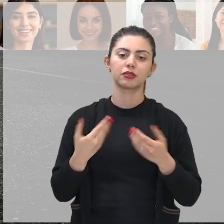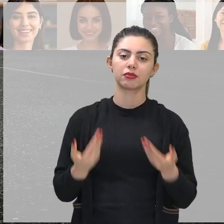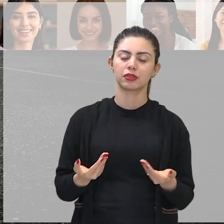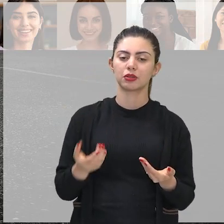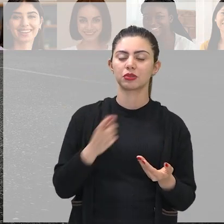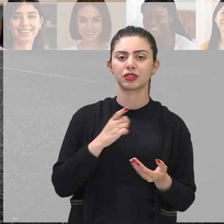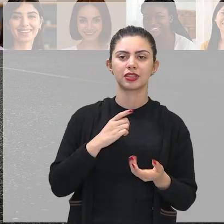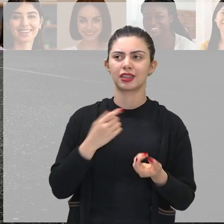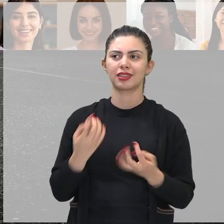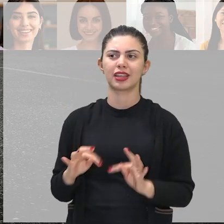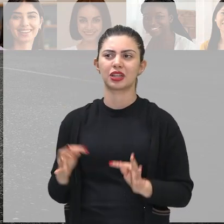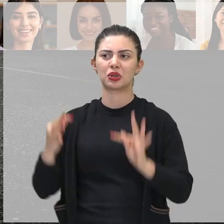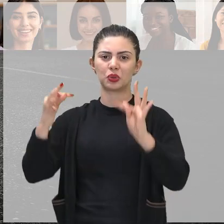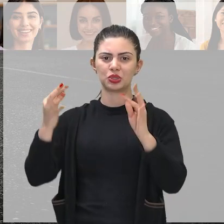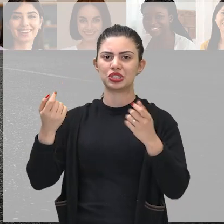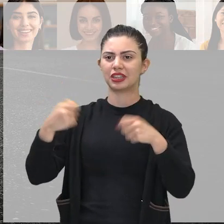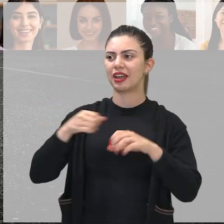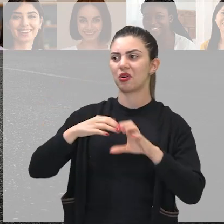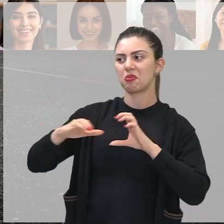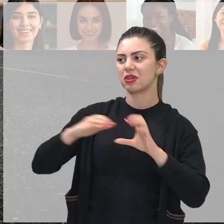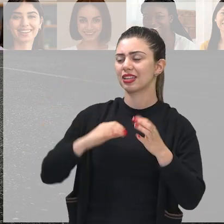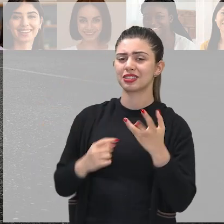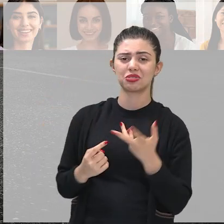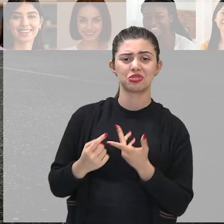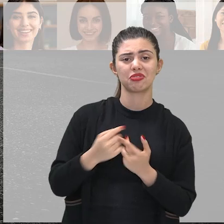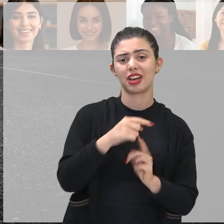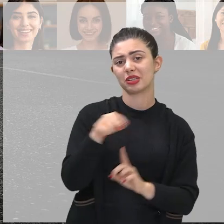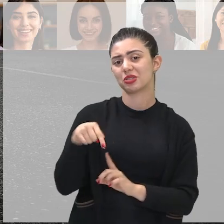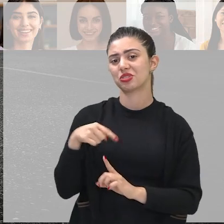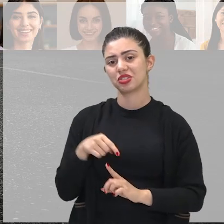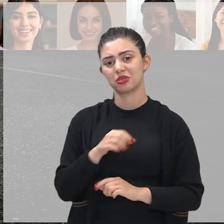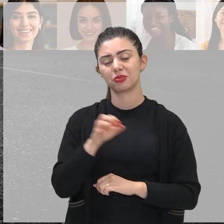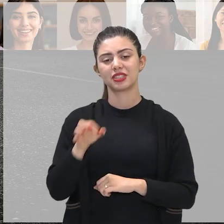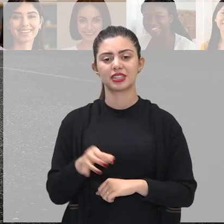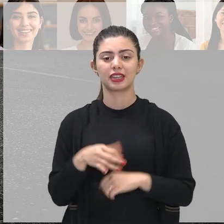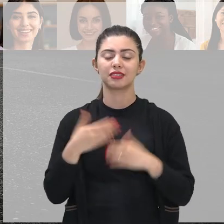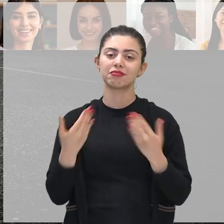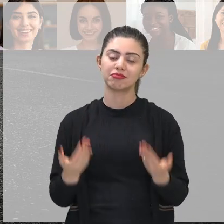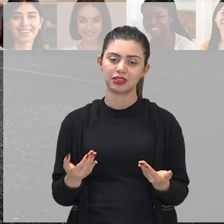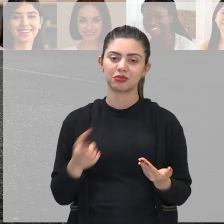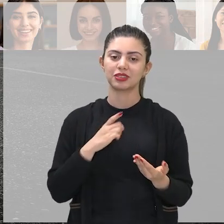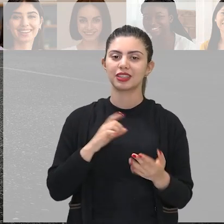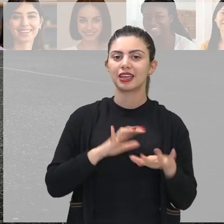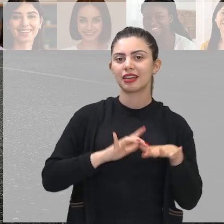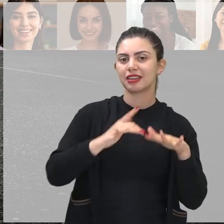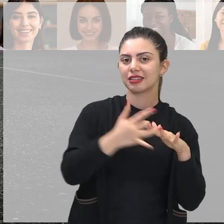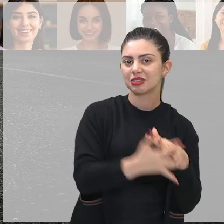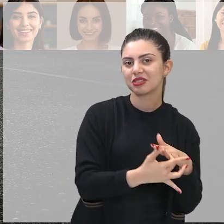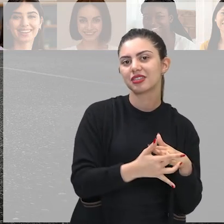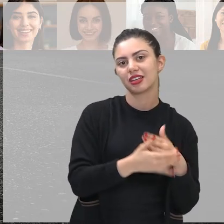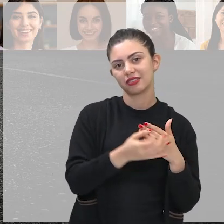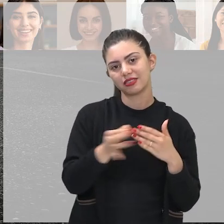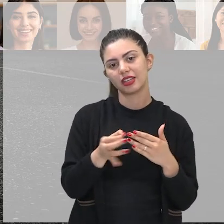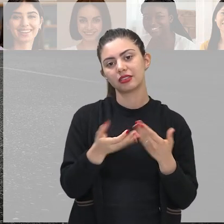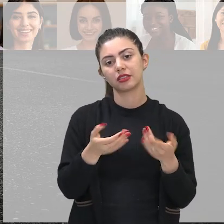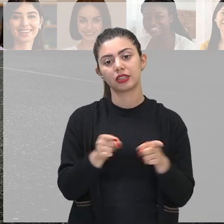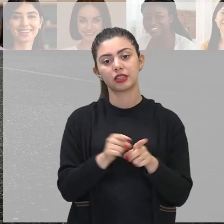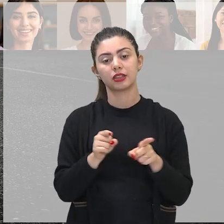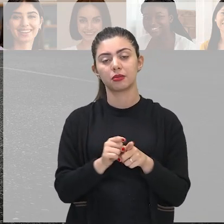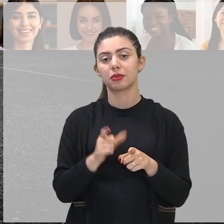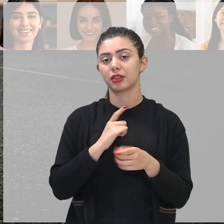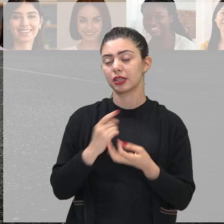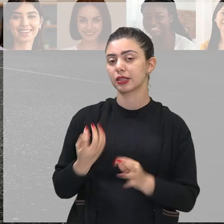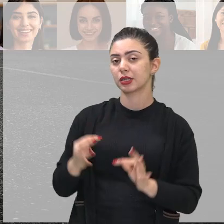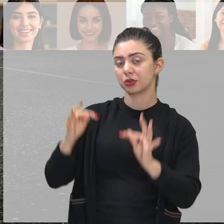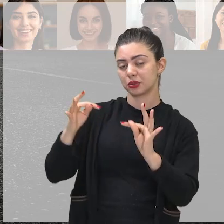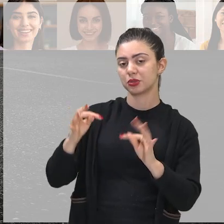tantos meios de comunicação que temos hoje em dia contato, a partir das redes sociais, e também os meios de